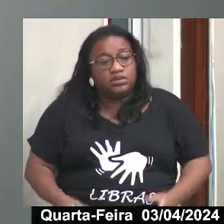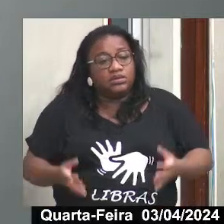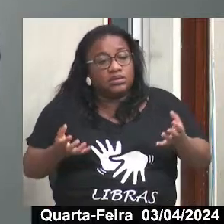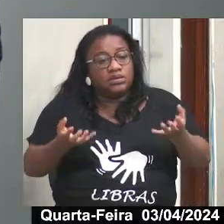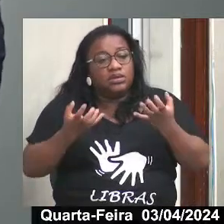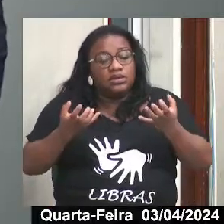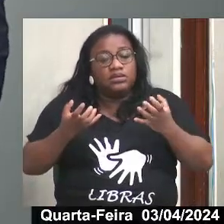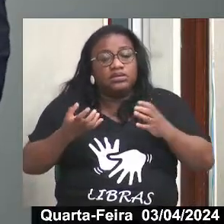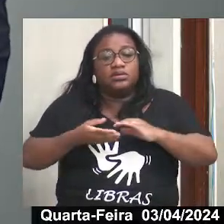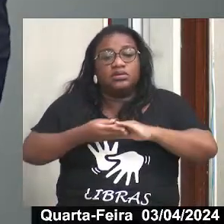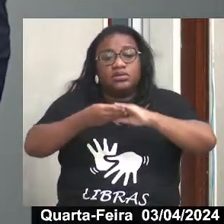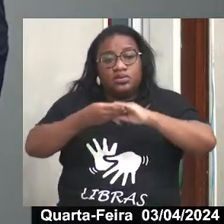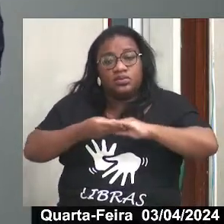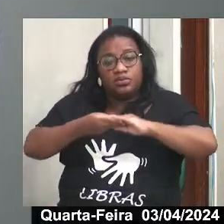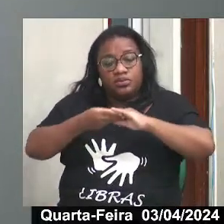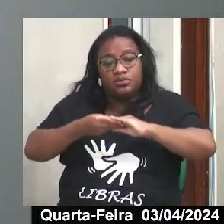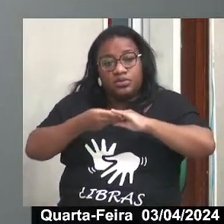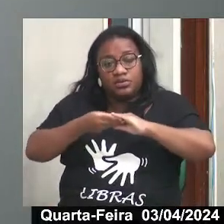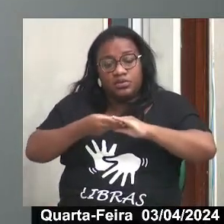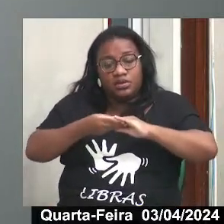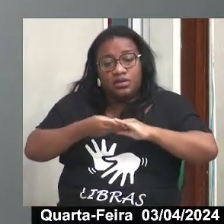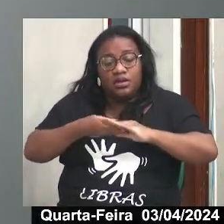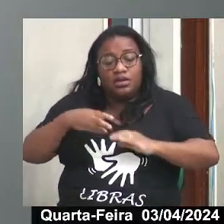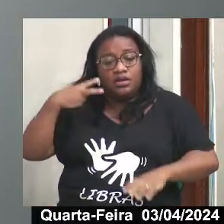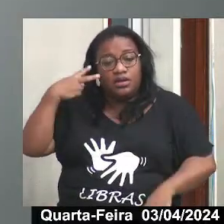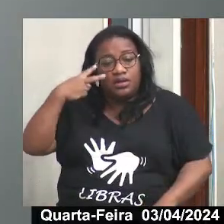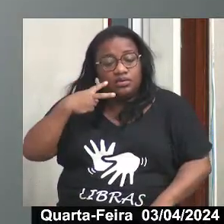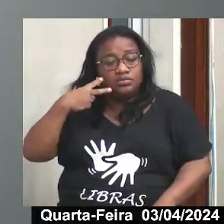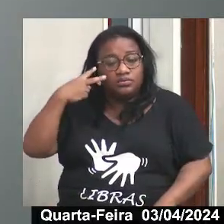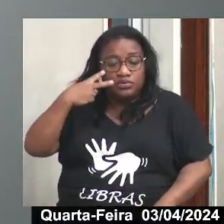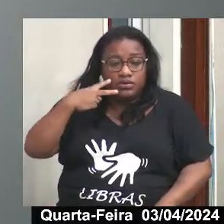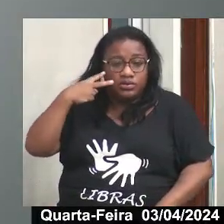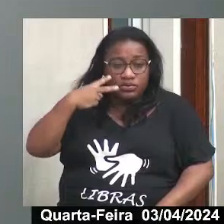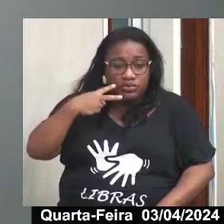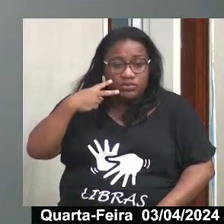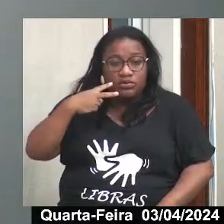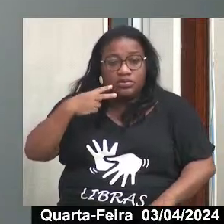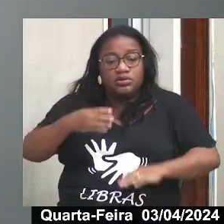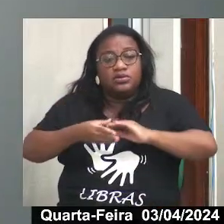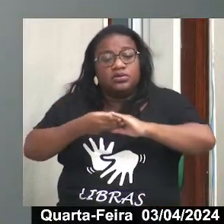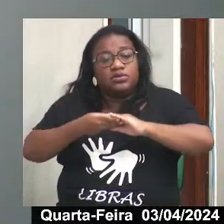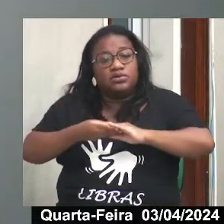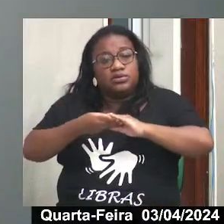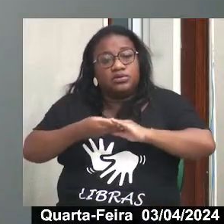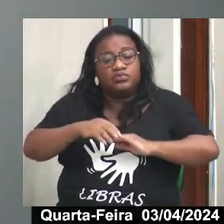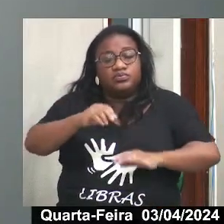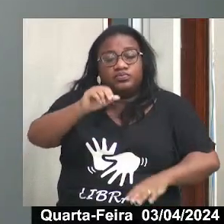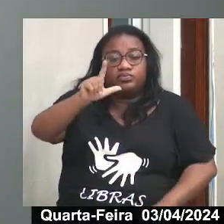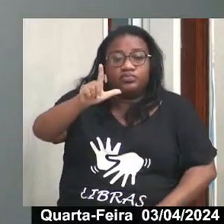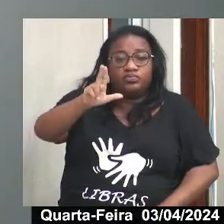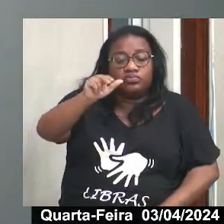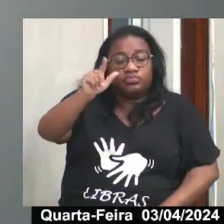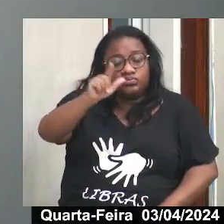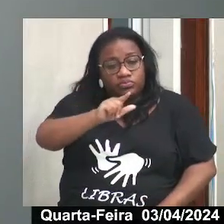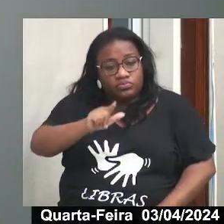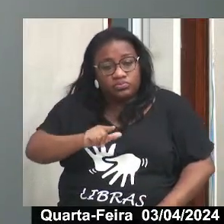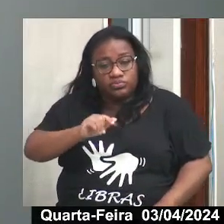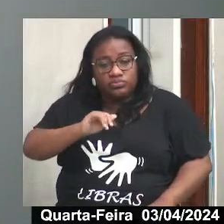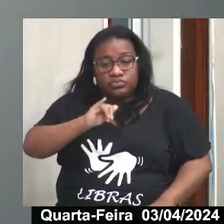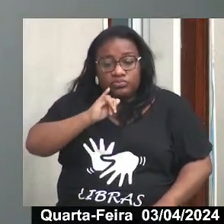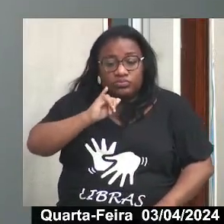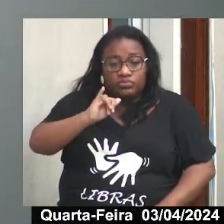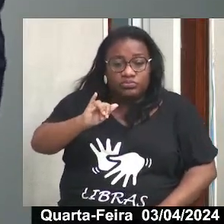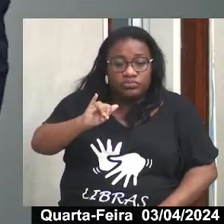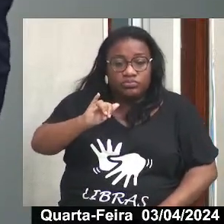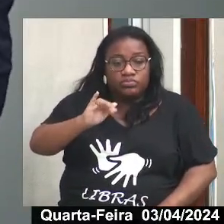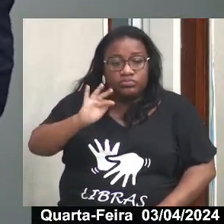Novamente, quero cumprimentar os nobres colegas vereadores. Quero cumprimentar o vereador Luiz do Depósito e dizer